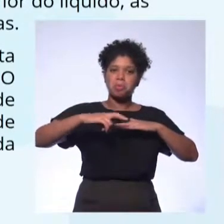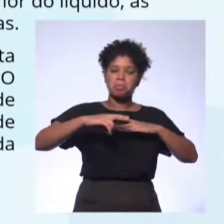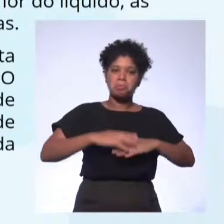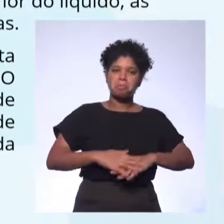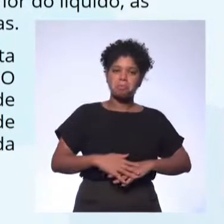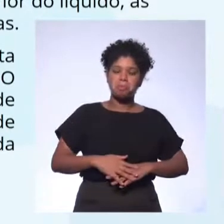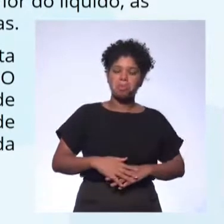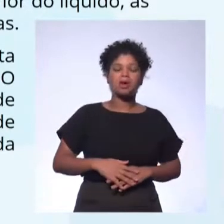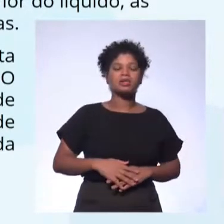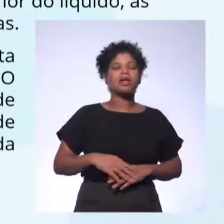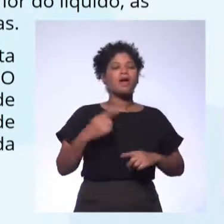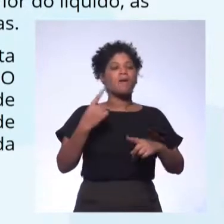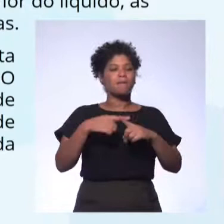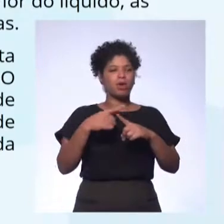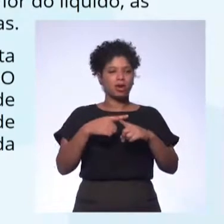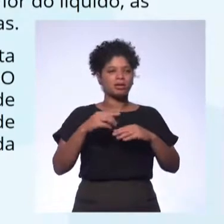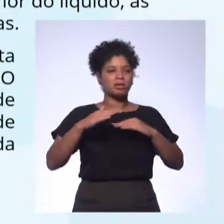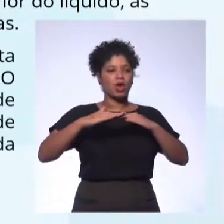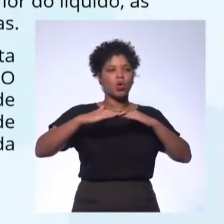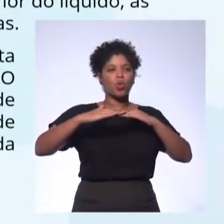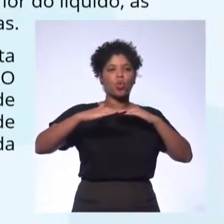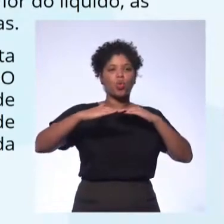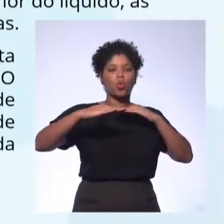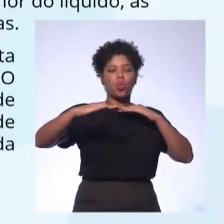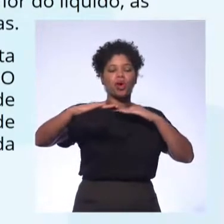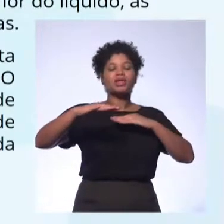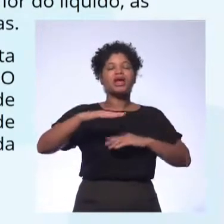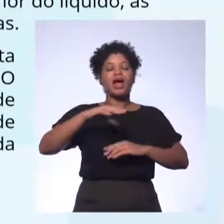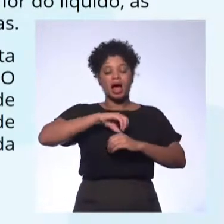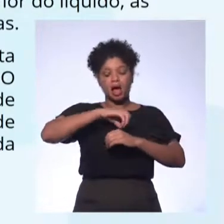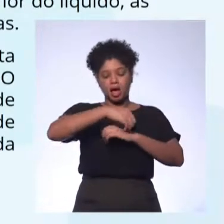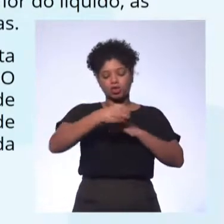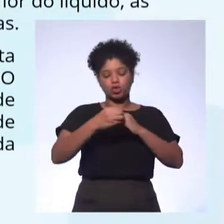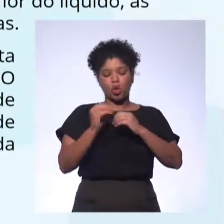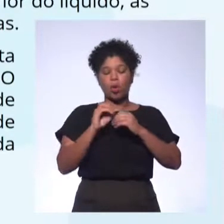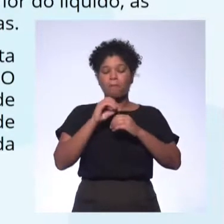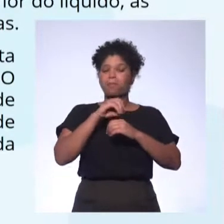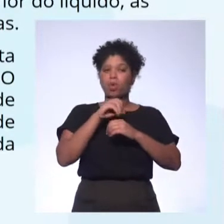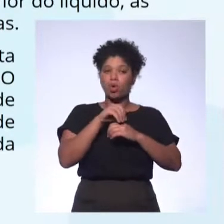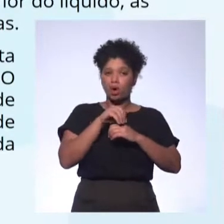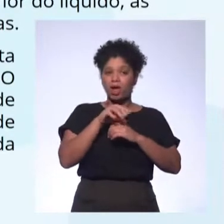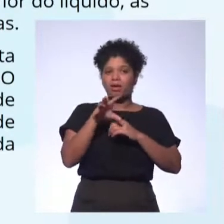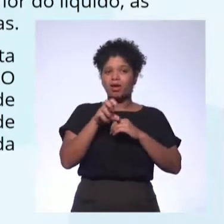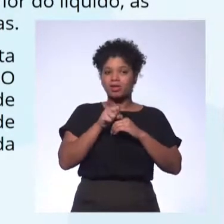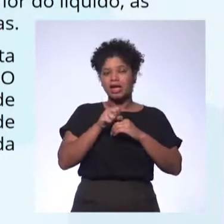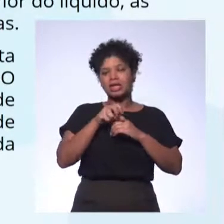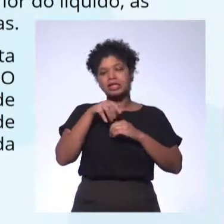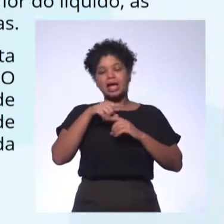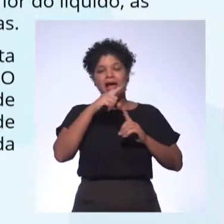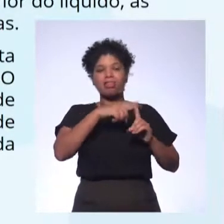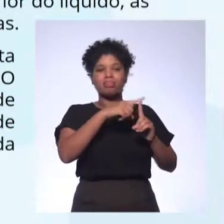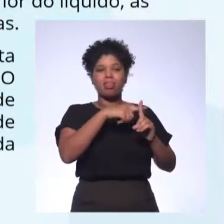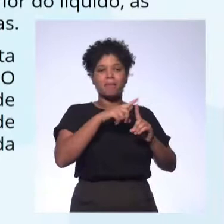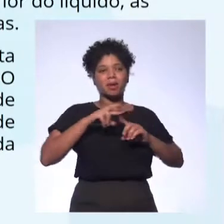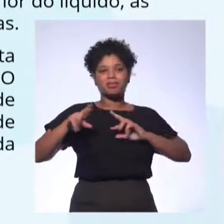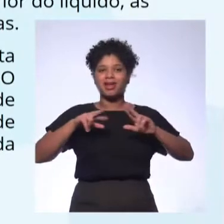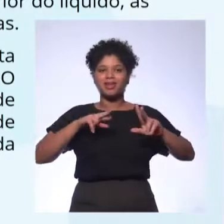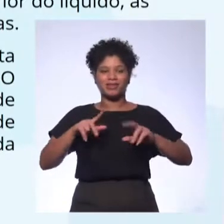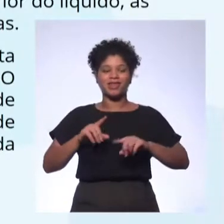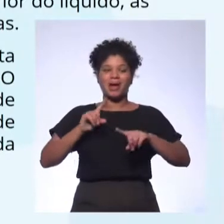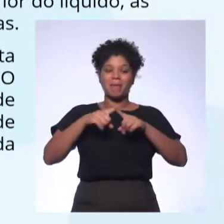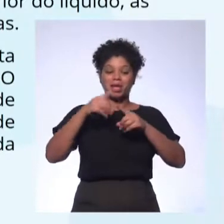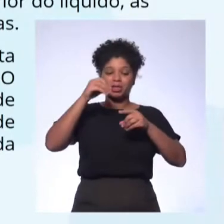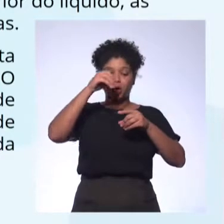acontece porque ali na superfície que as moléculas interagem dependendo da temperatura em quanto no